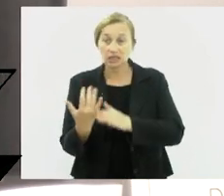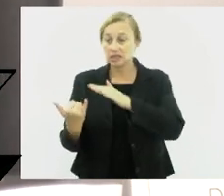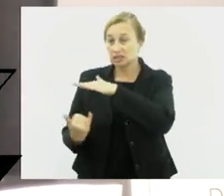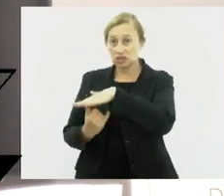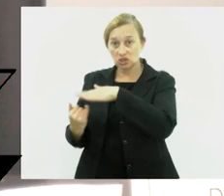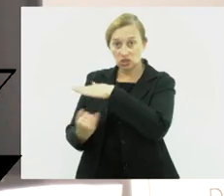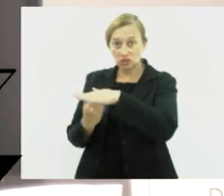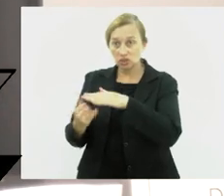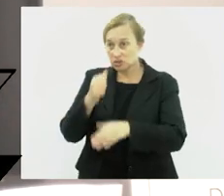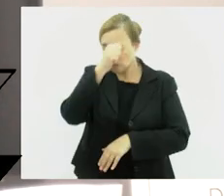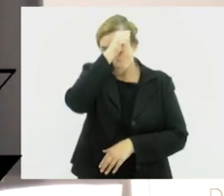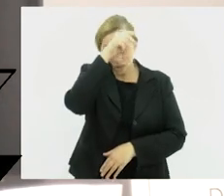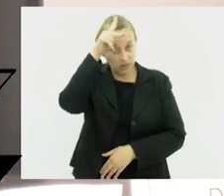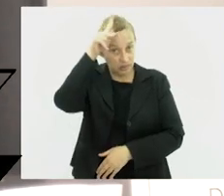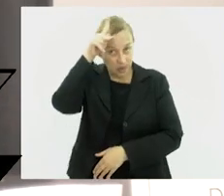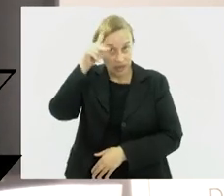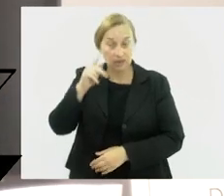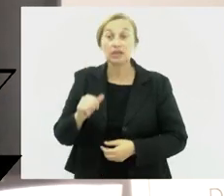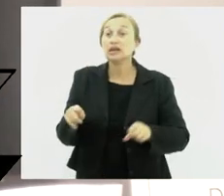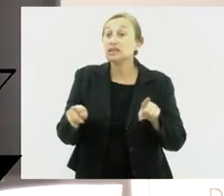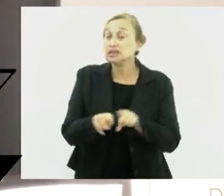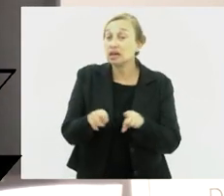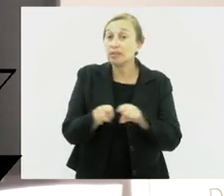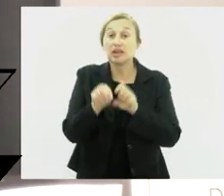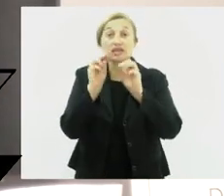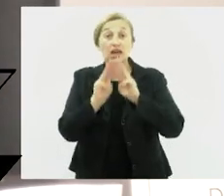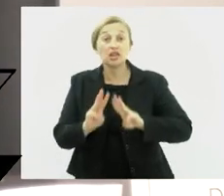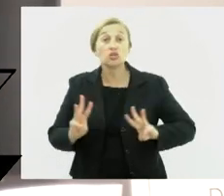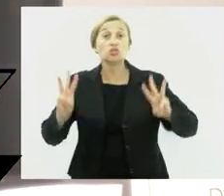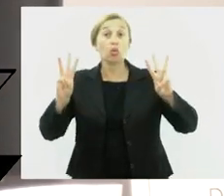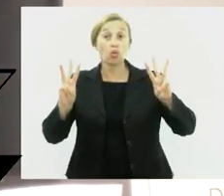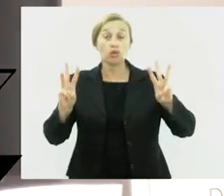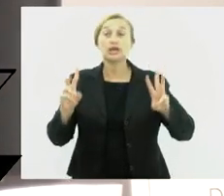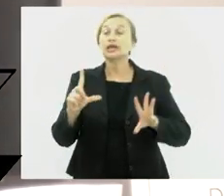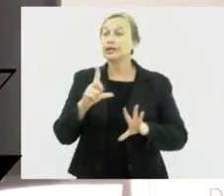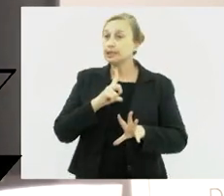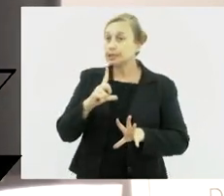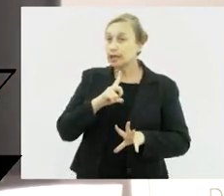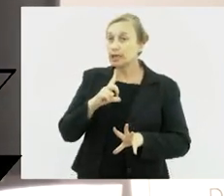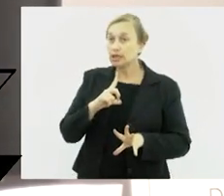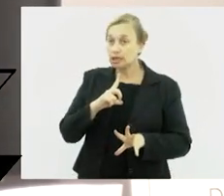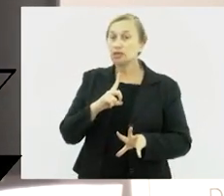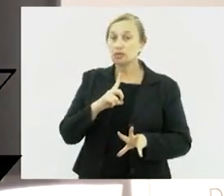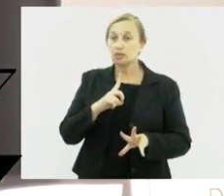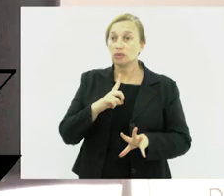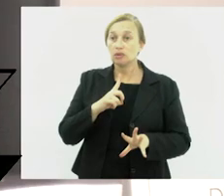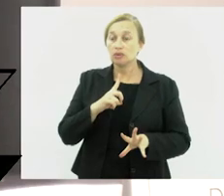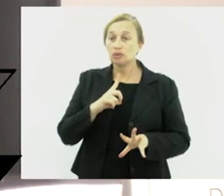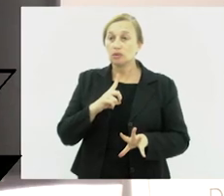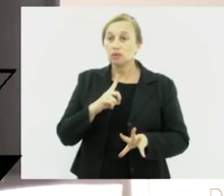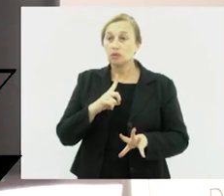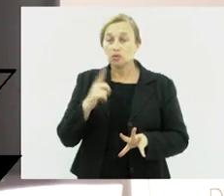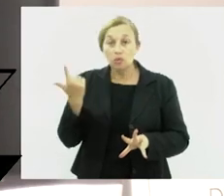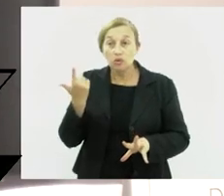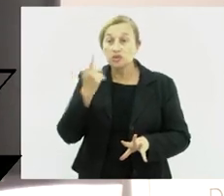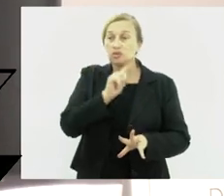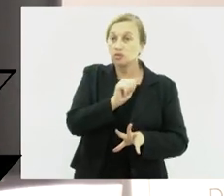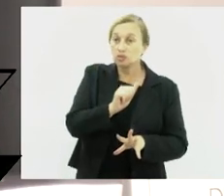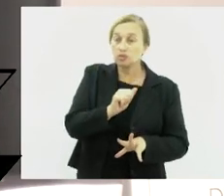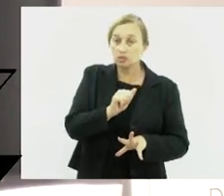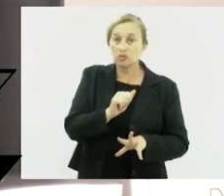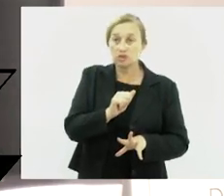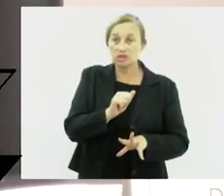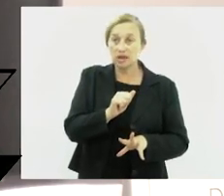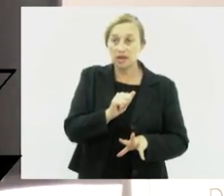entidades municipais e das ONGs que tenham essas condições cadastradas, e essas ONGs que seguramente